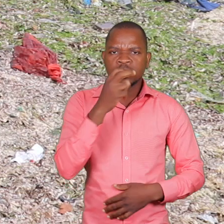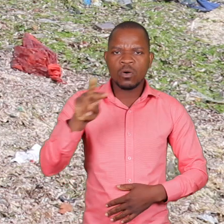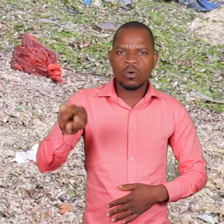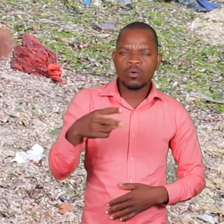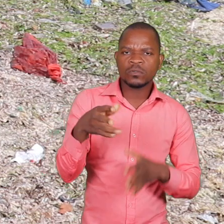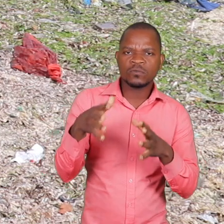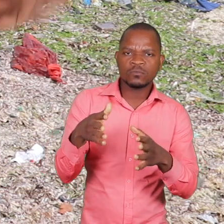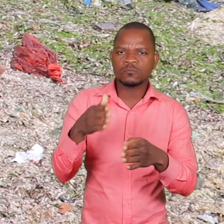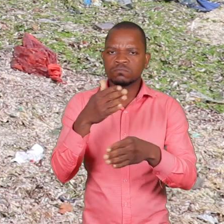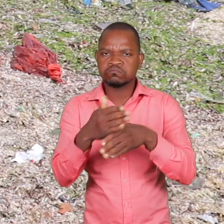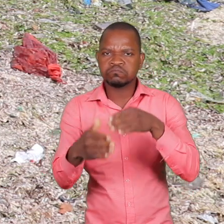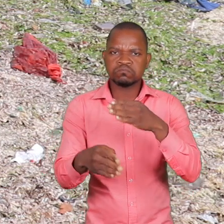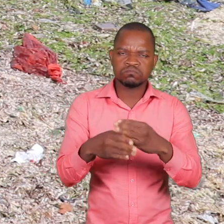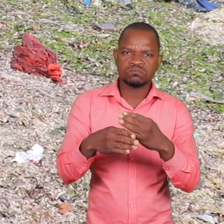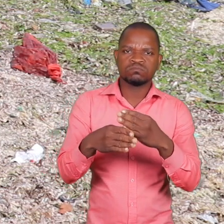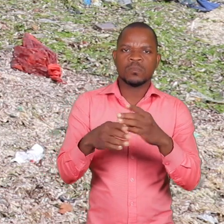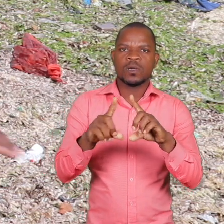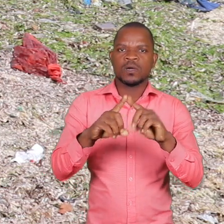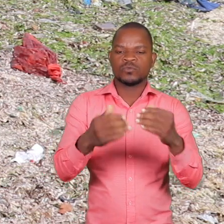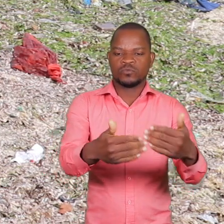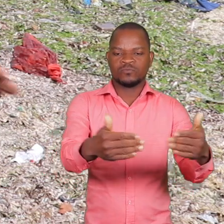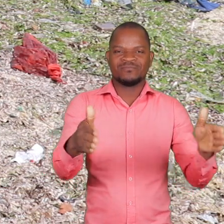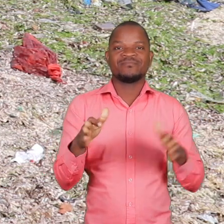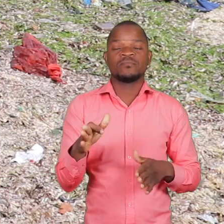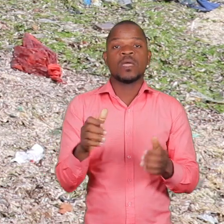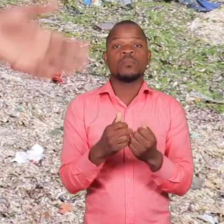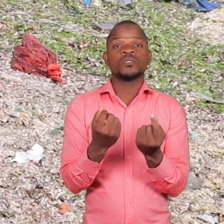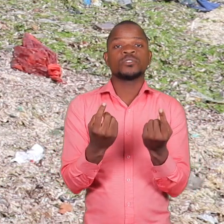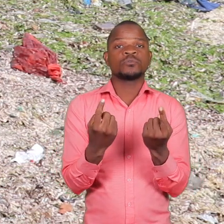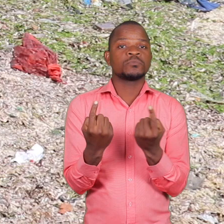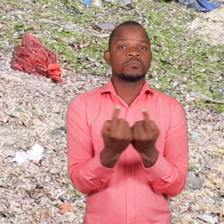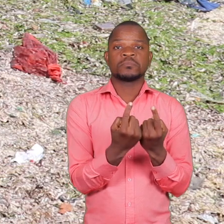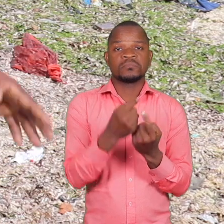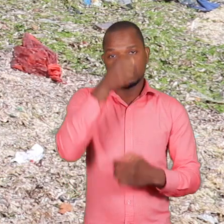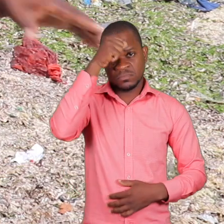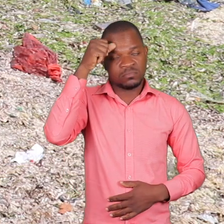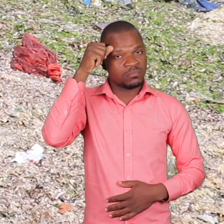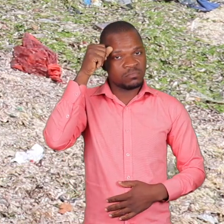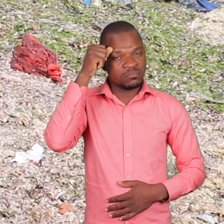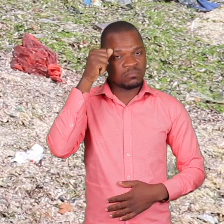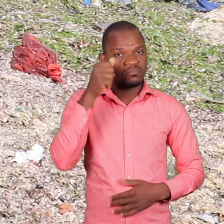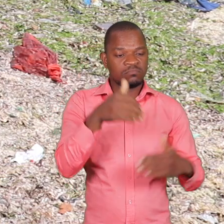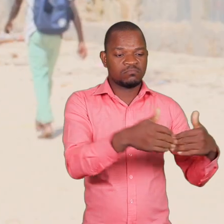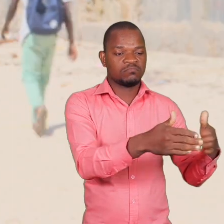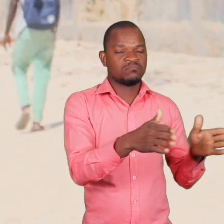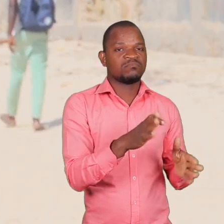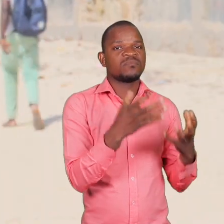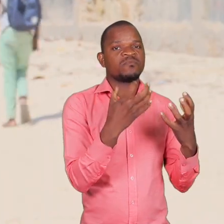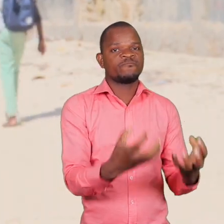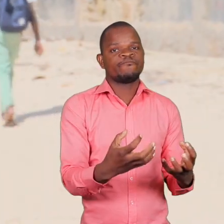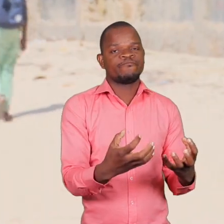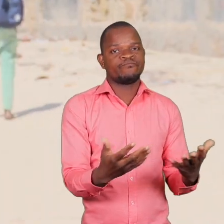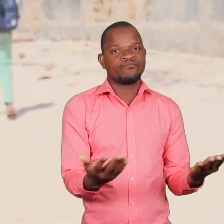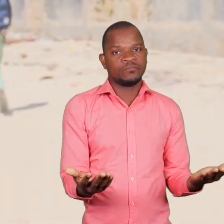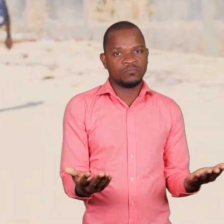da Marinha, construía latrinas. E agora que nós não temos condições e não haverá solução sem termos latrina. Mesmo